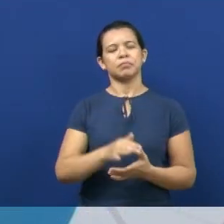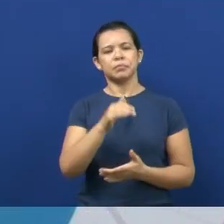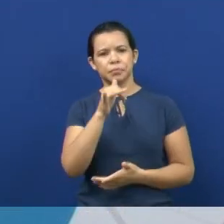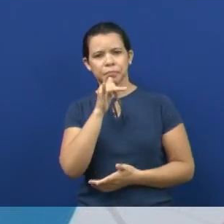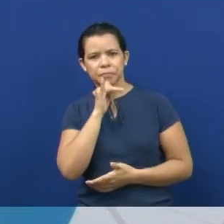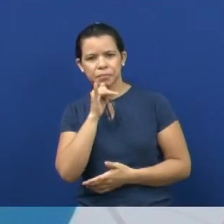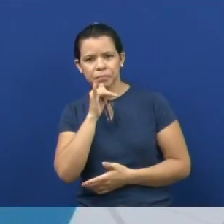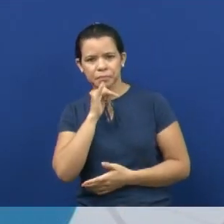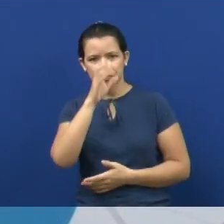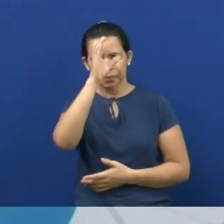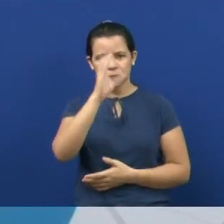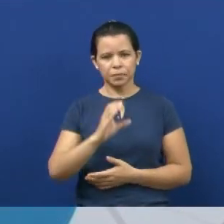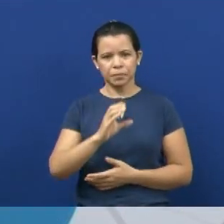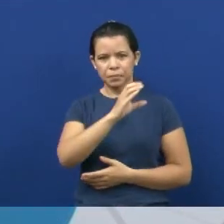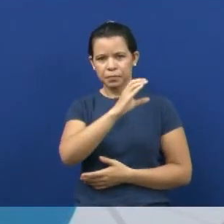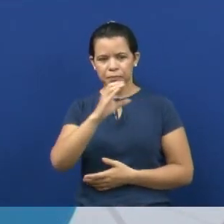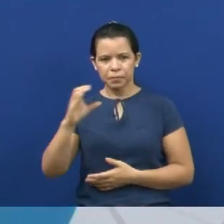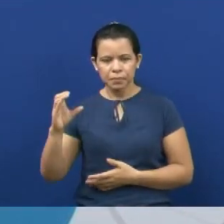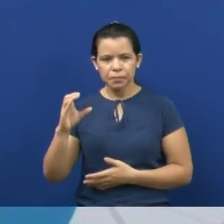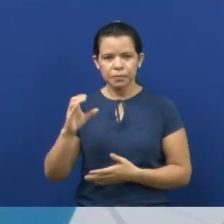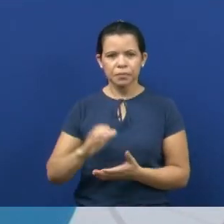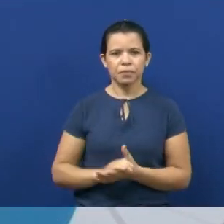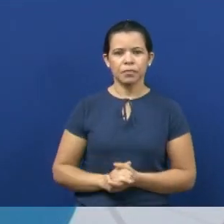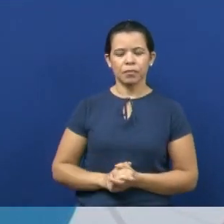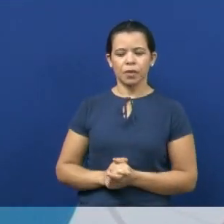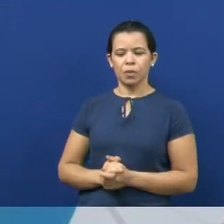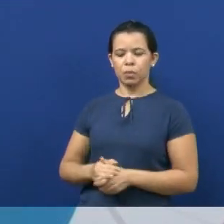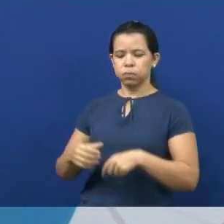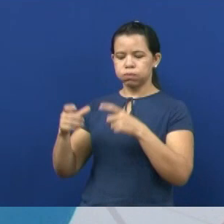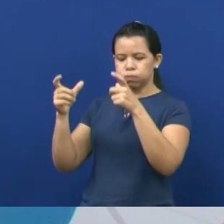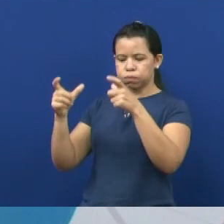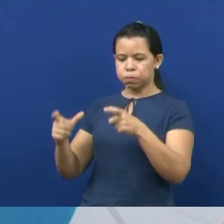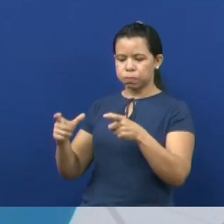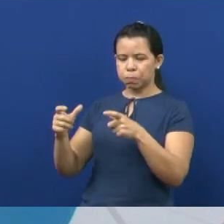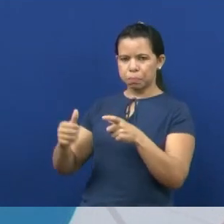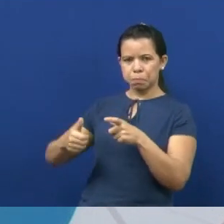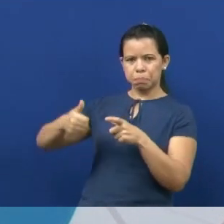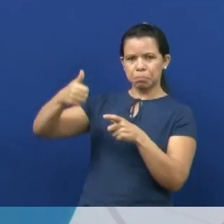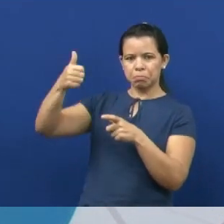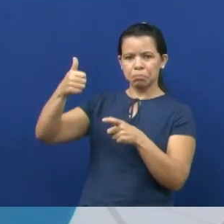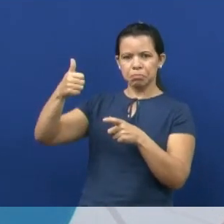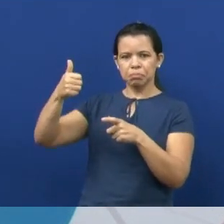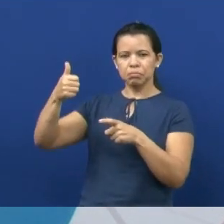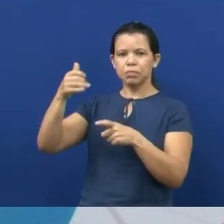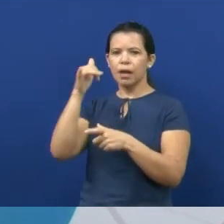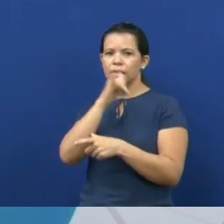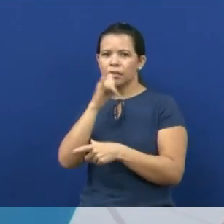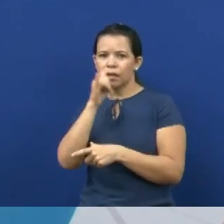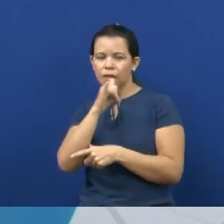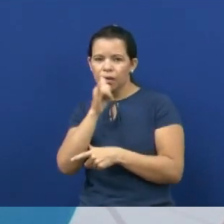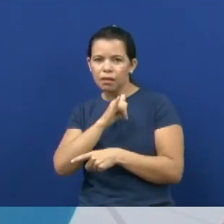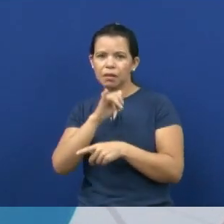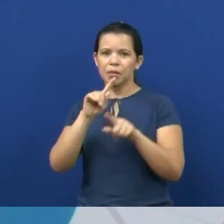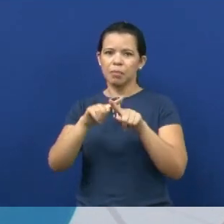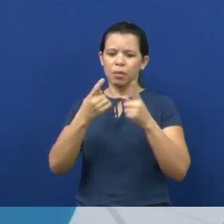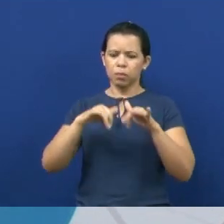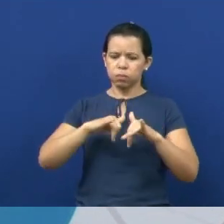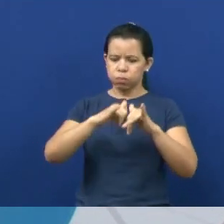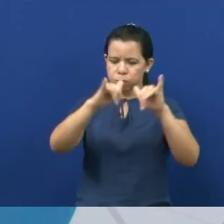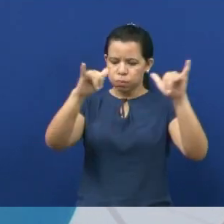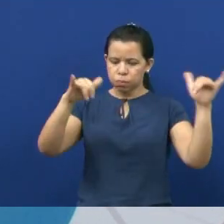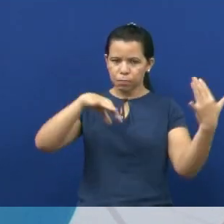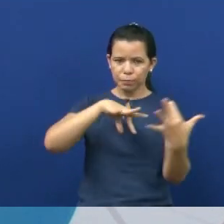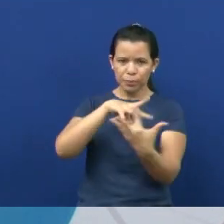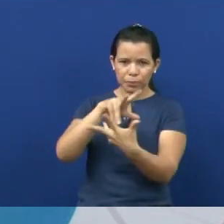a sede do catolicismo é na Itália, né? Um país, mas tem ramificações em todo mundo. O protestantismo também vai ter